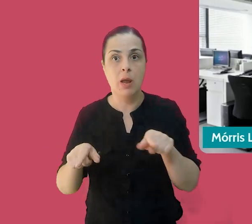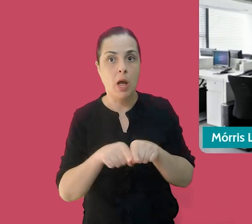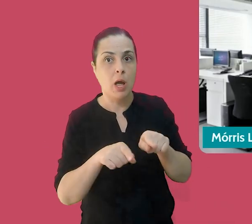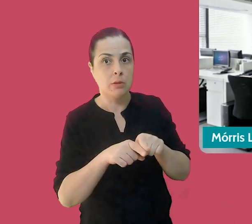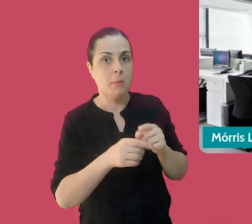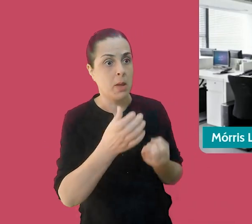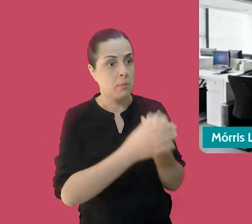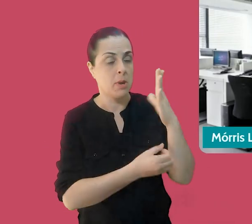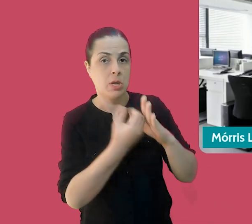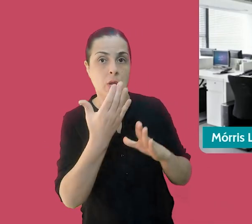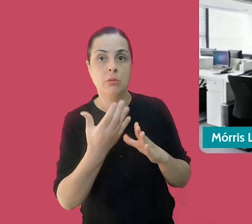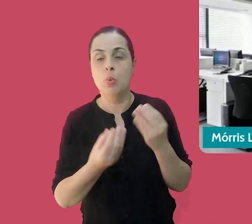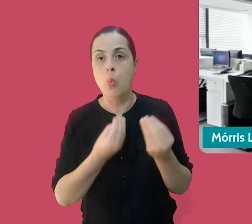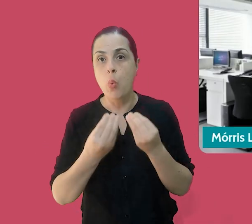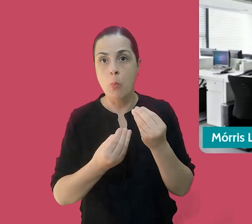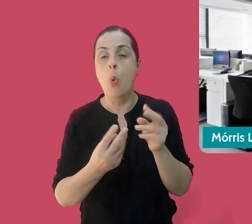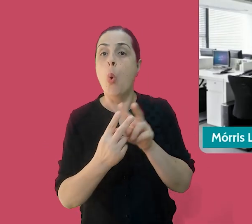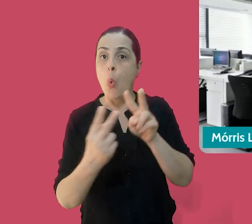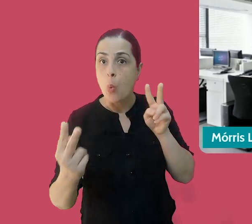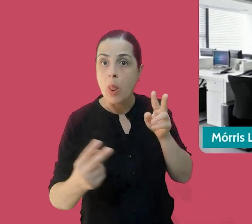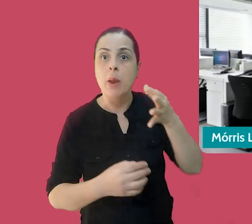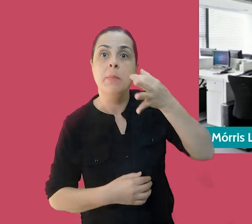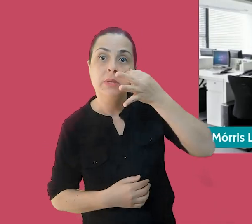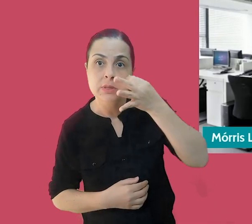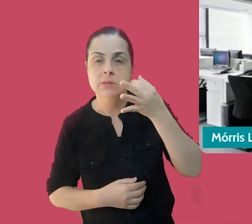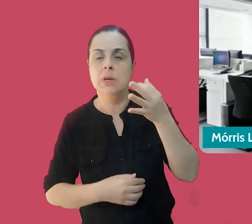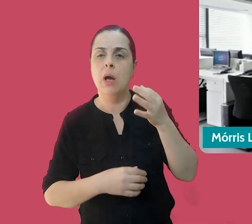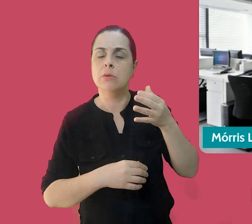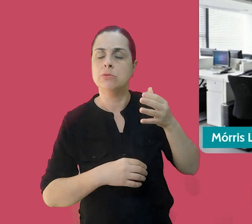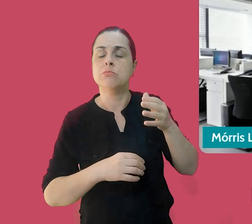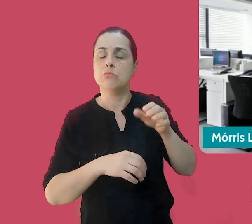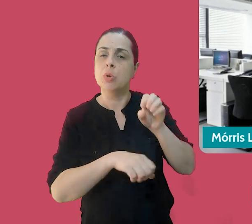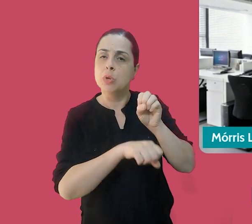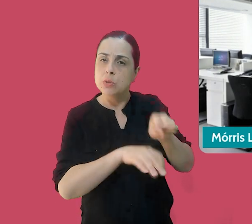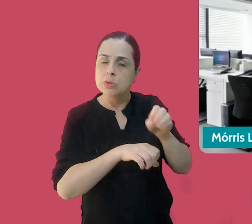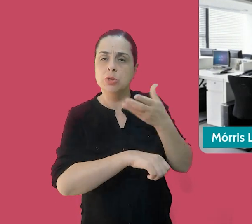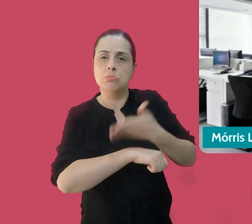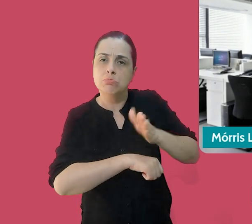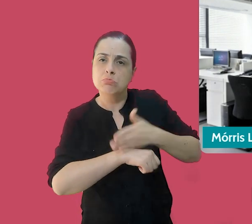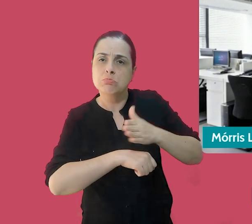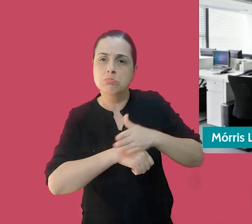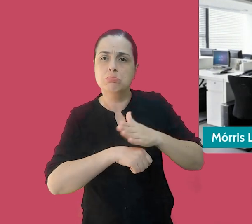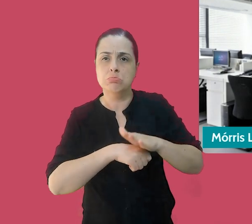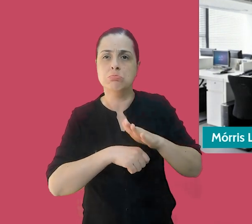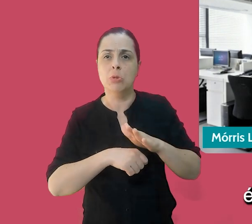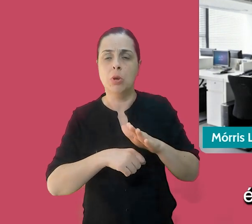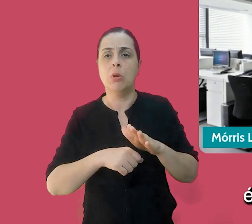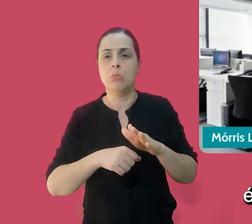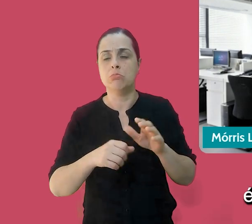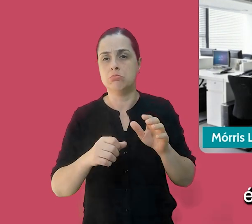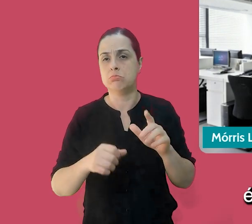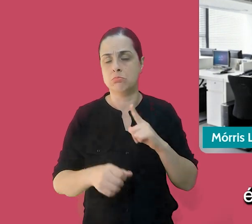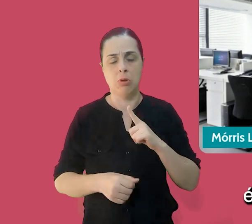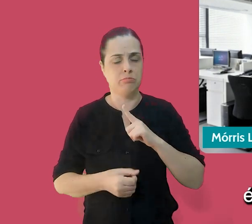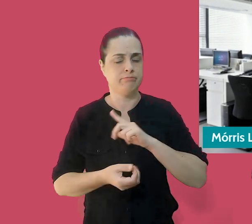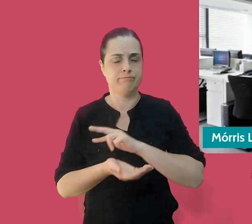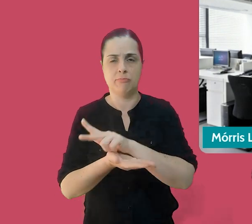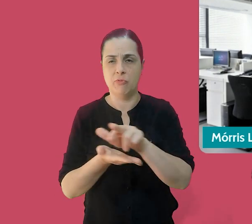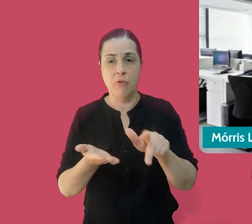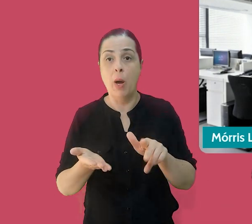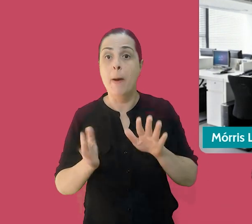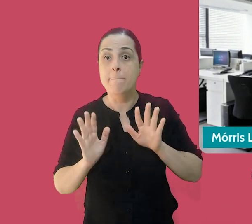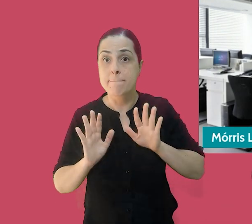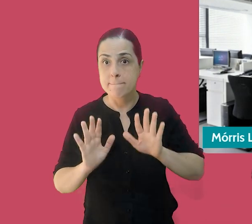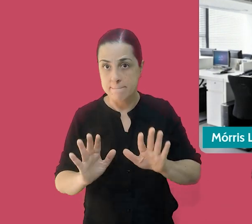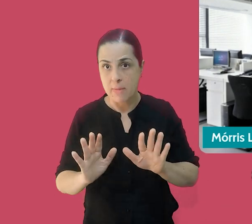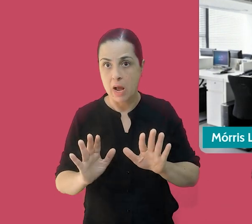como presenciais, cursos, eventos e etc. E uma grande novidade é que há 2 anos e meio a gente trouxe